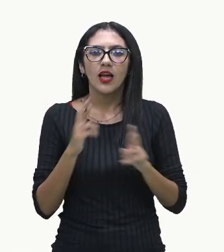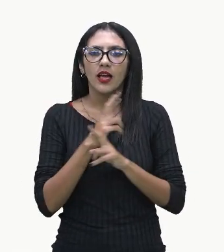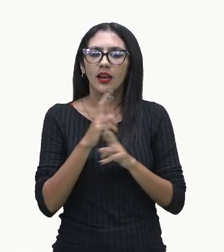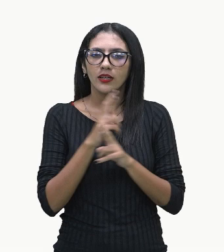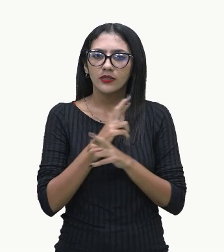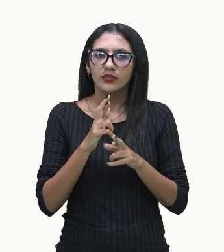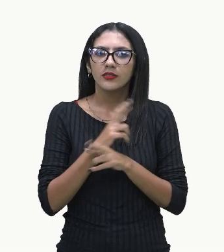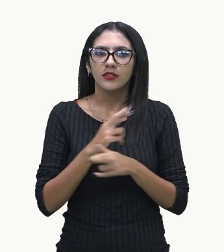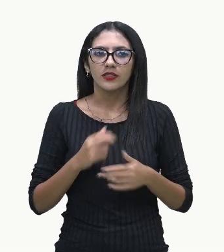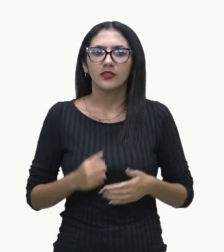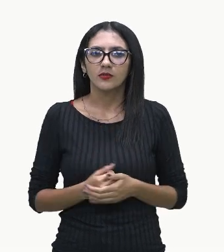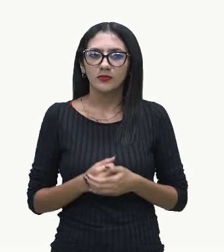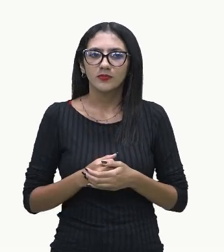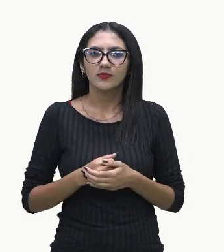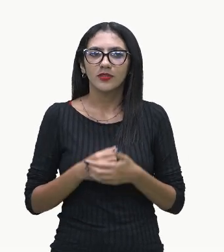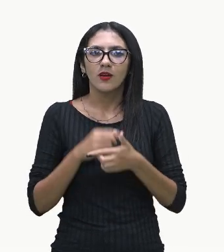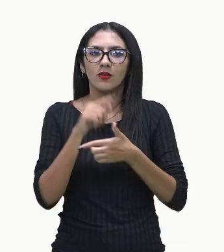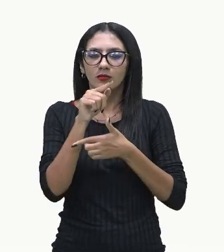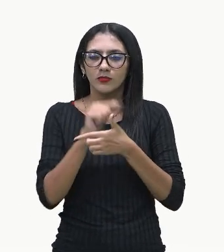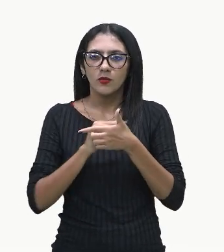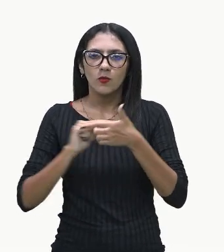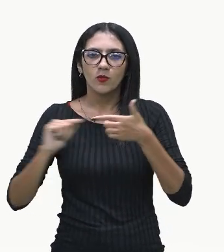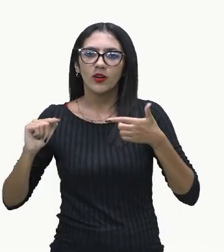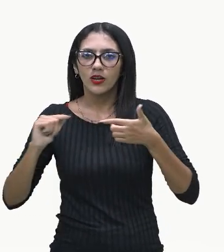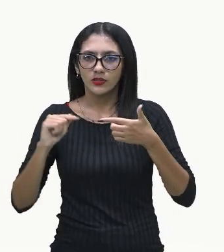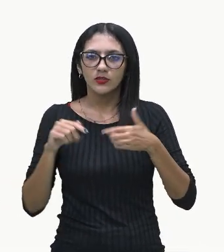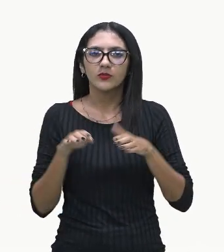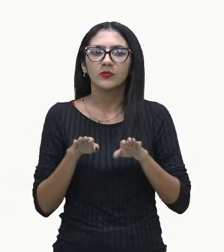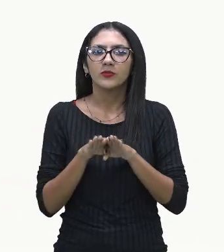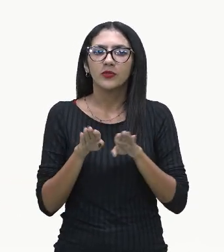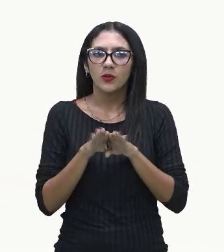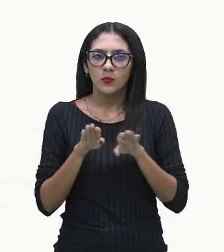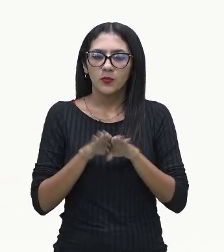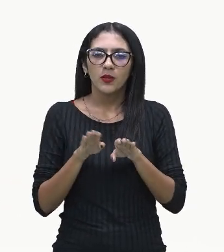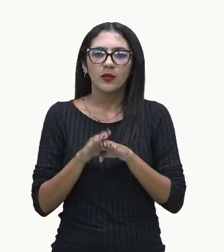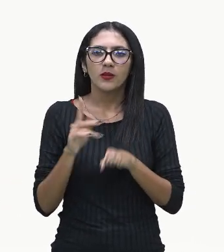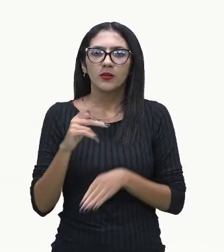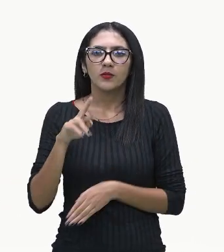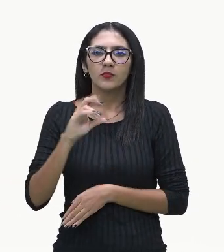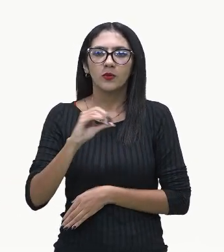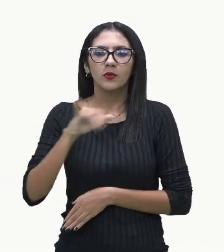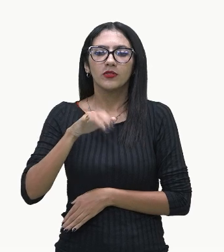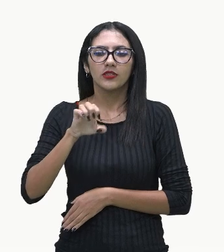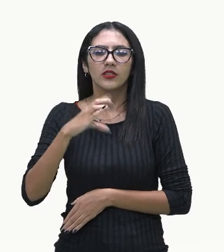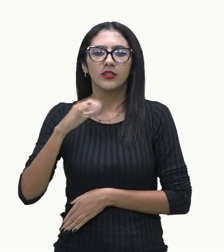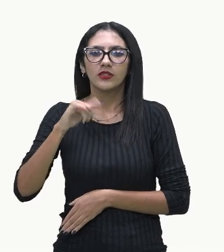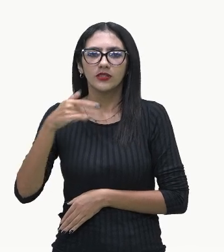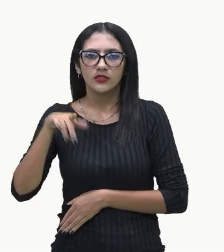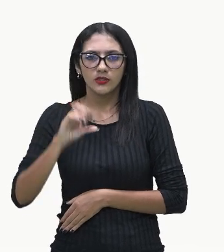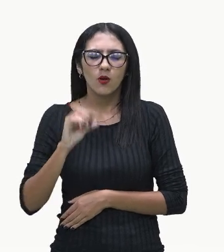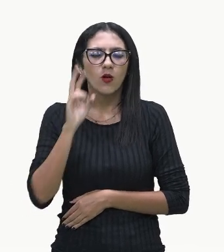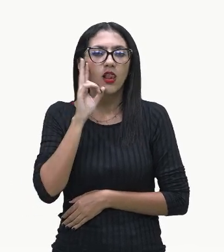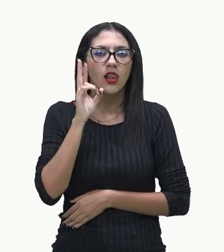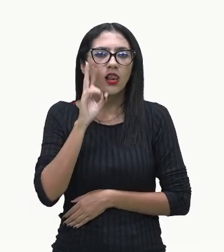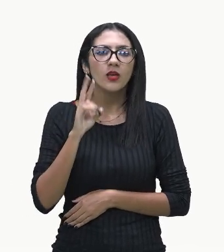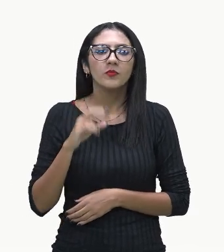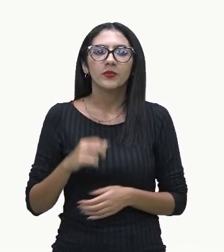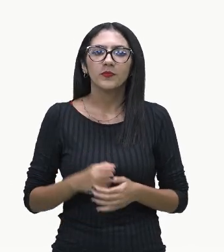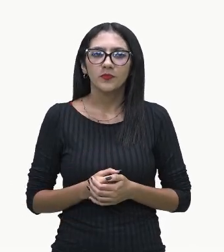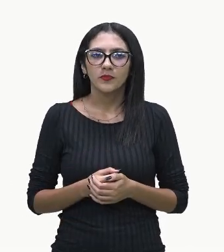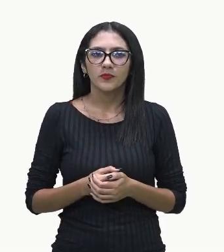sua projeção. Lembra que eu falei para você? O cateto só pode se relacionar ali com a sua sombra, com a